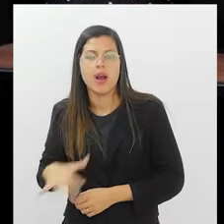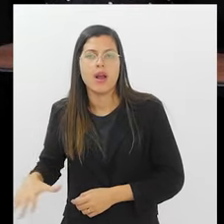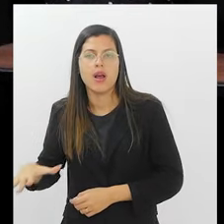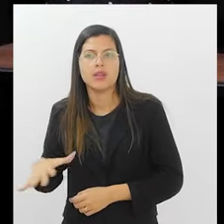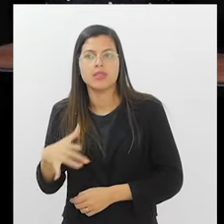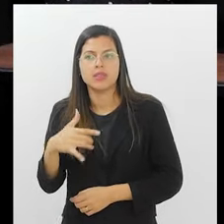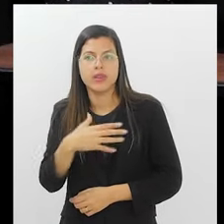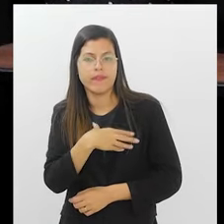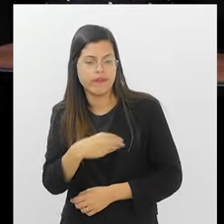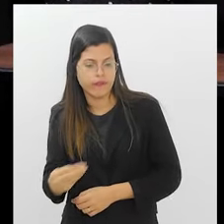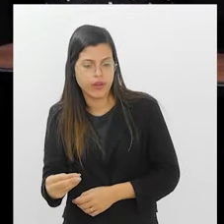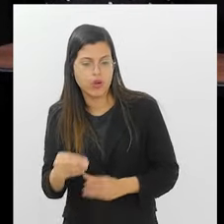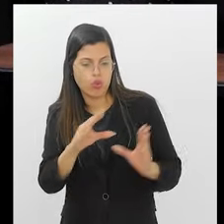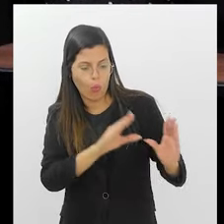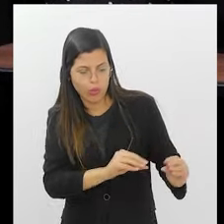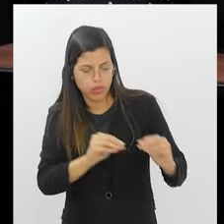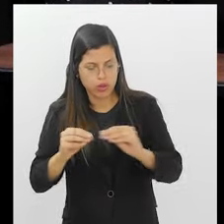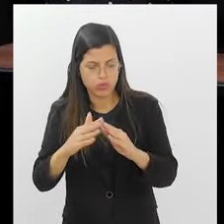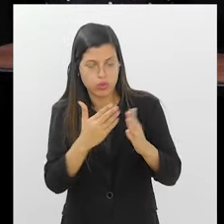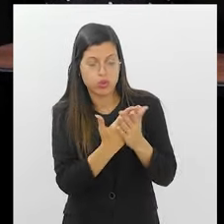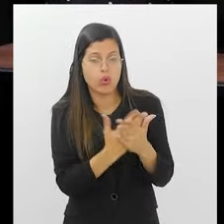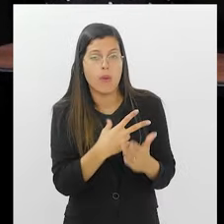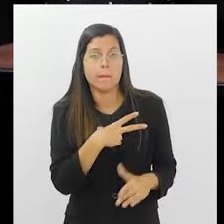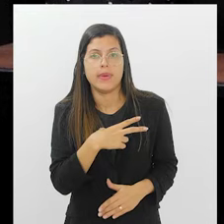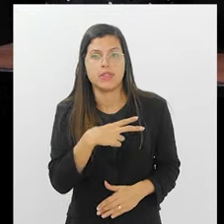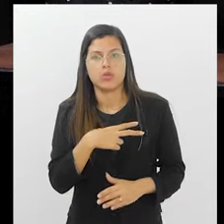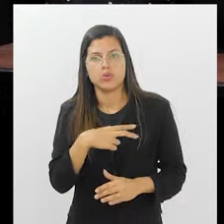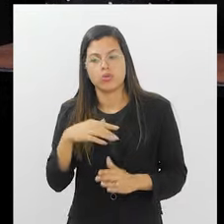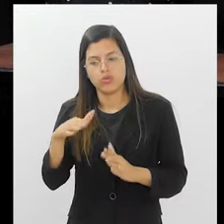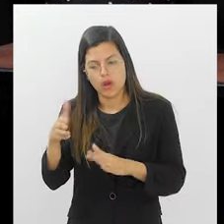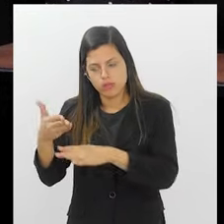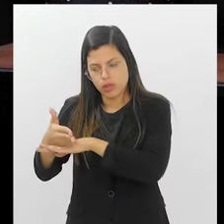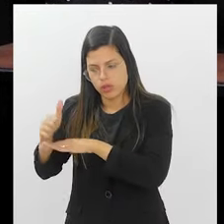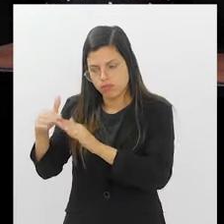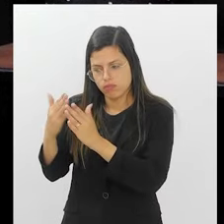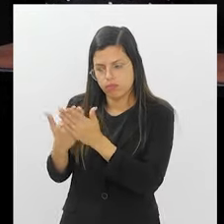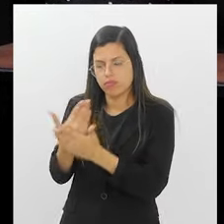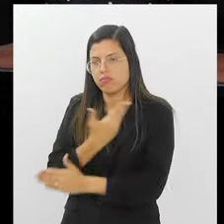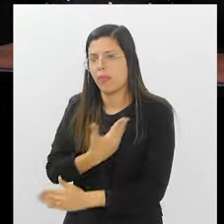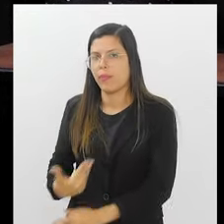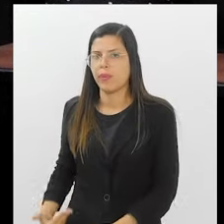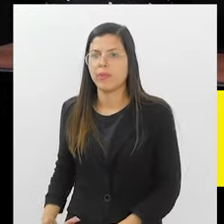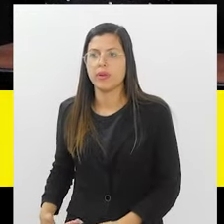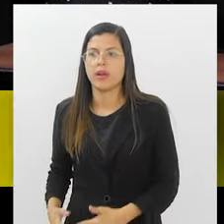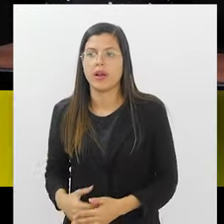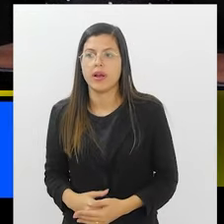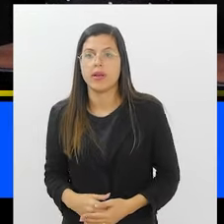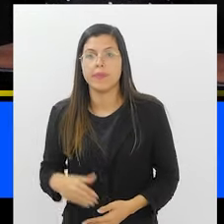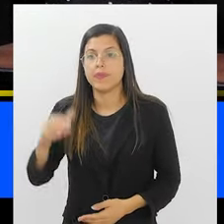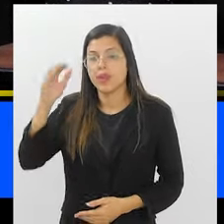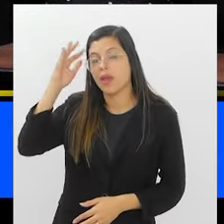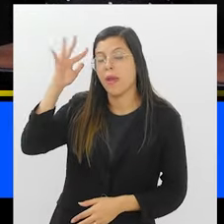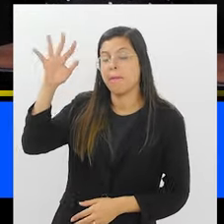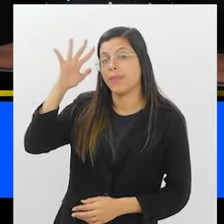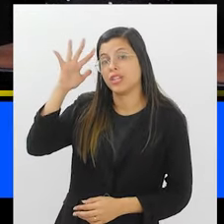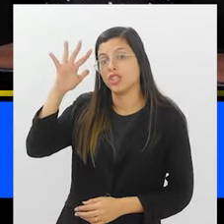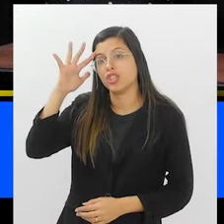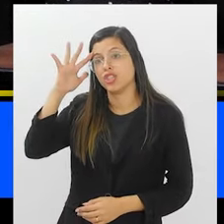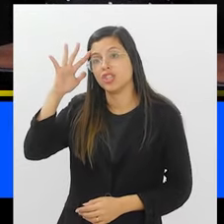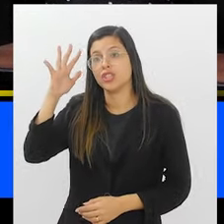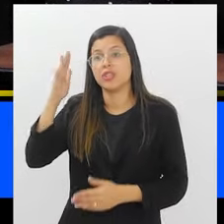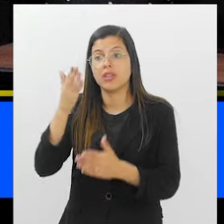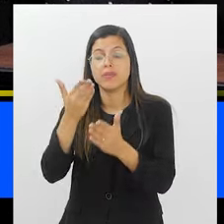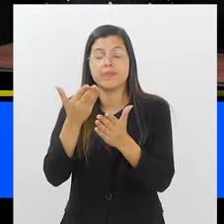ou dos filhos que estão saindo das escolas particulares para as escolas públicas. Imagine... Se além do